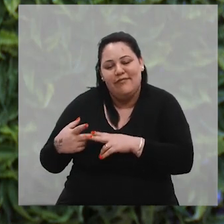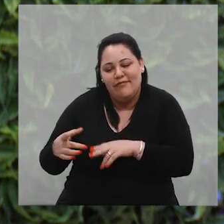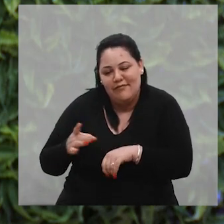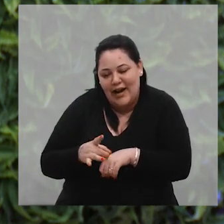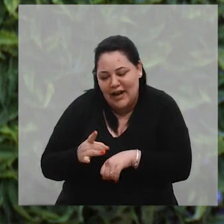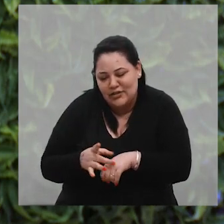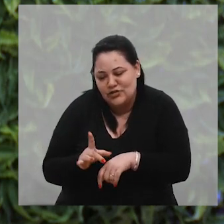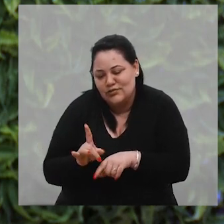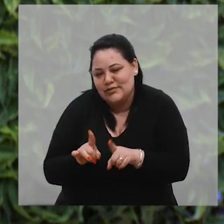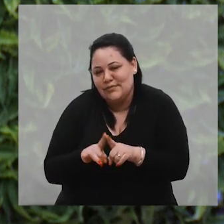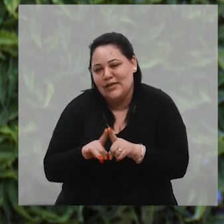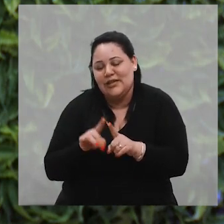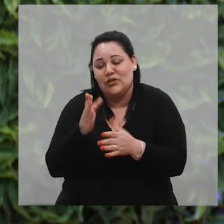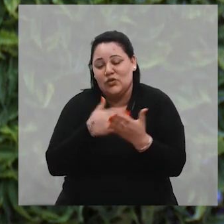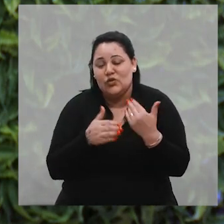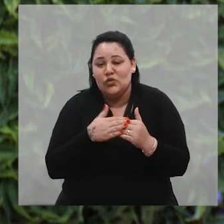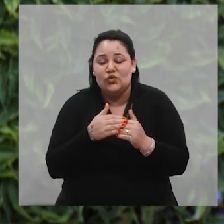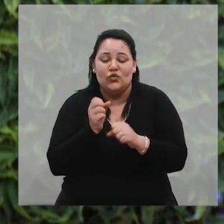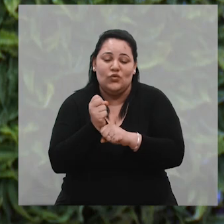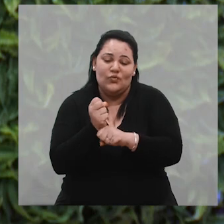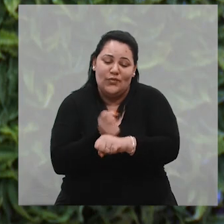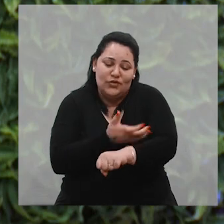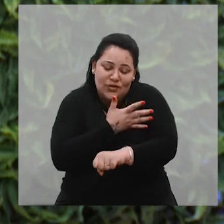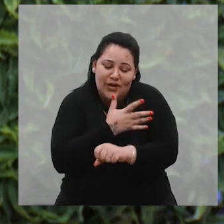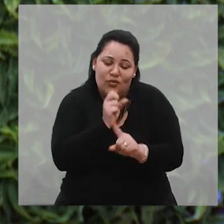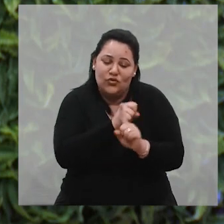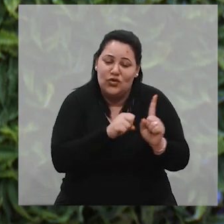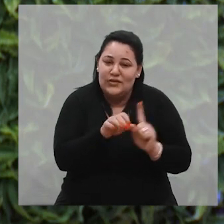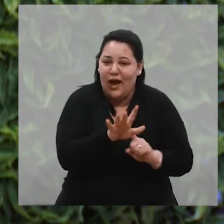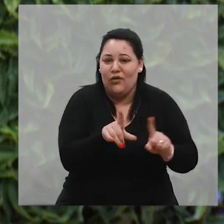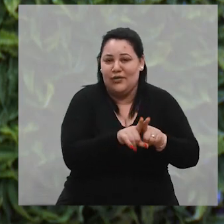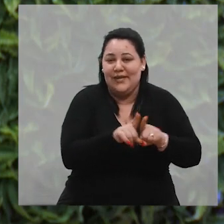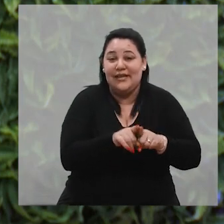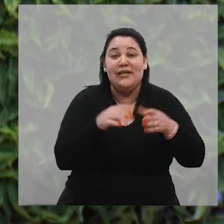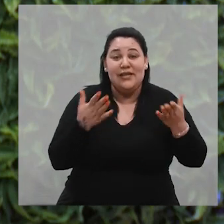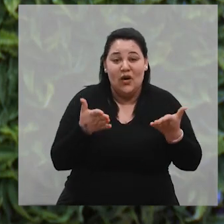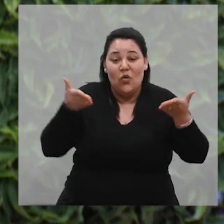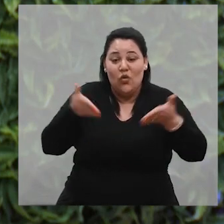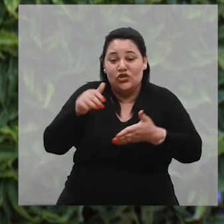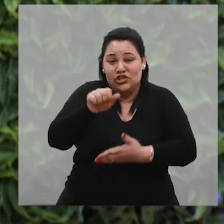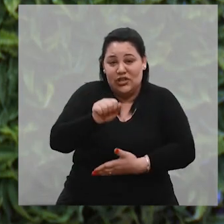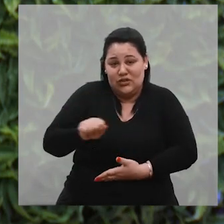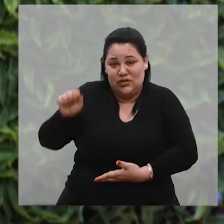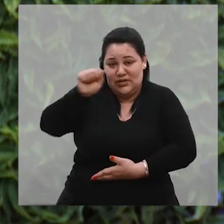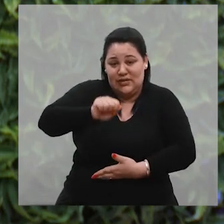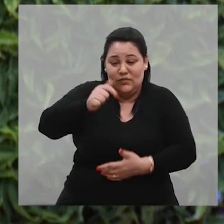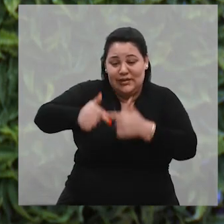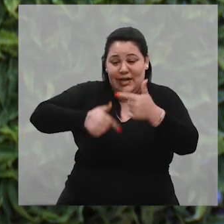essa parte social, emocional, né? Então, hoje a nossa associação